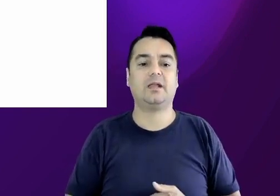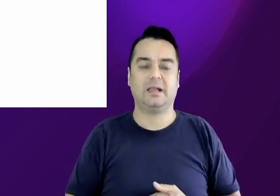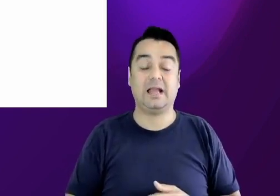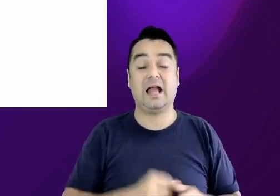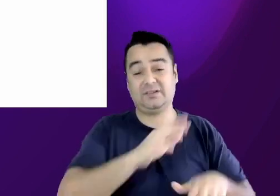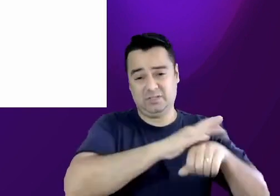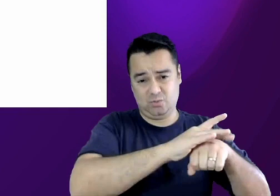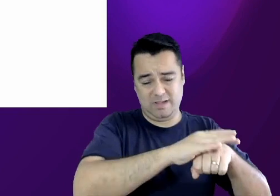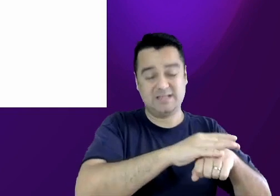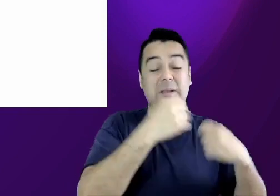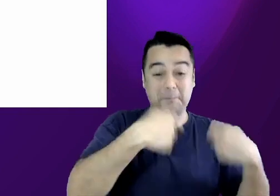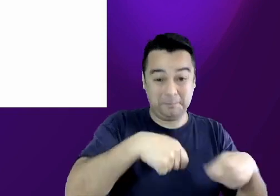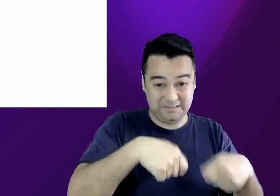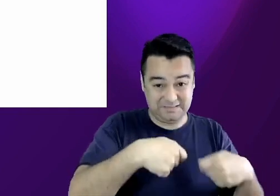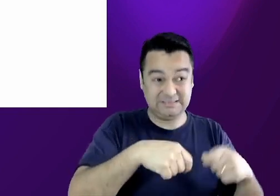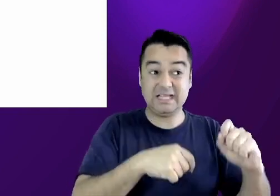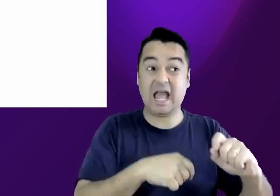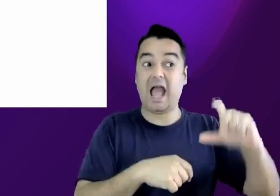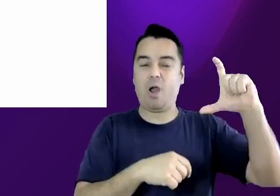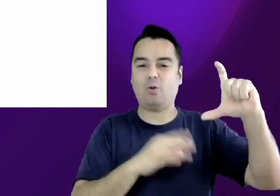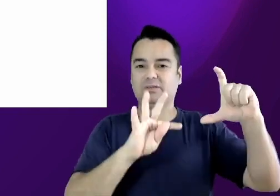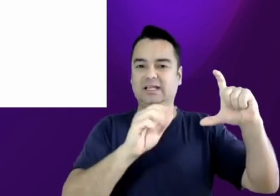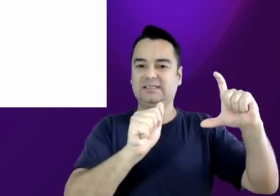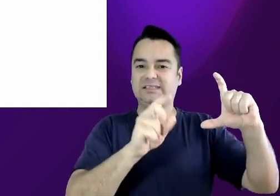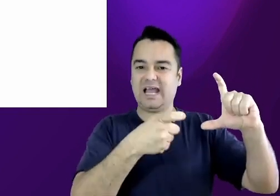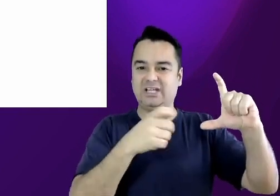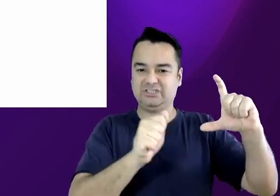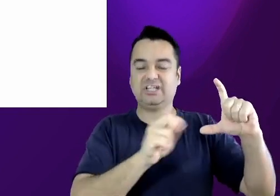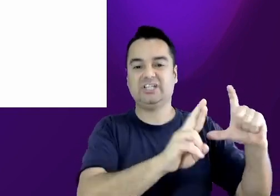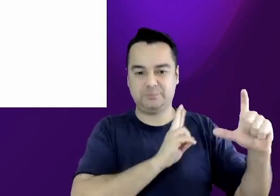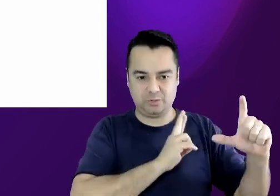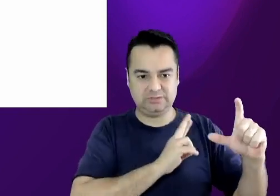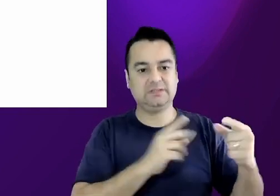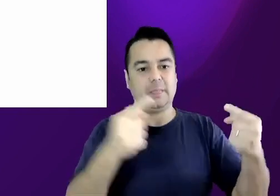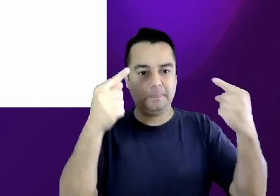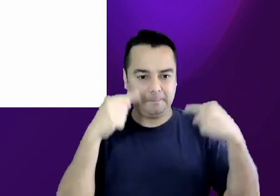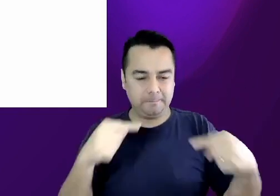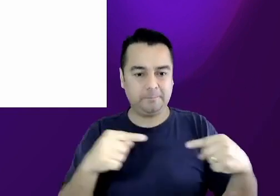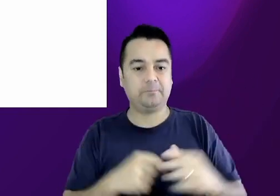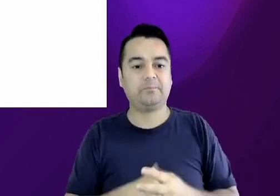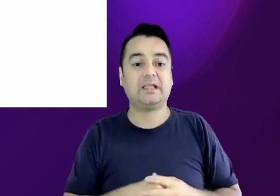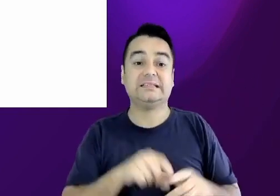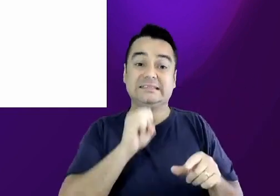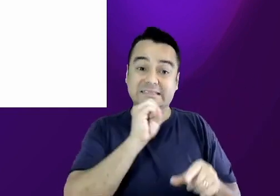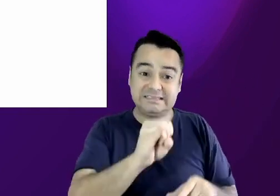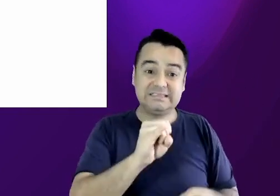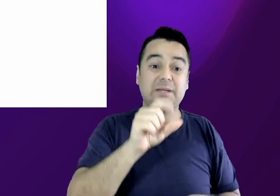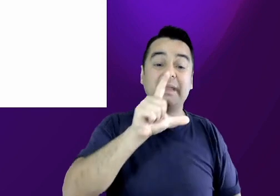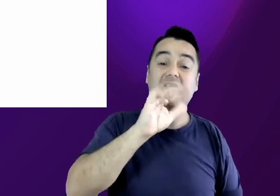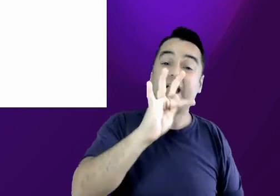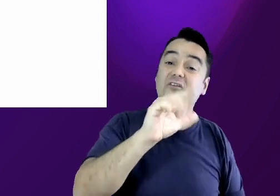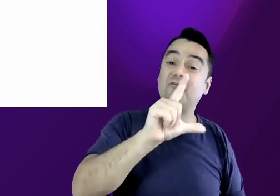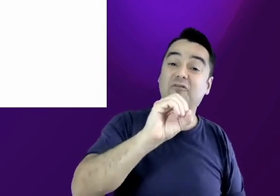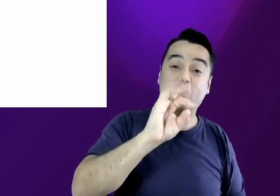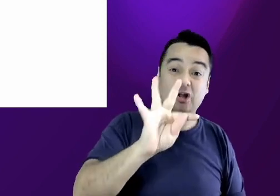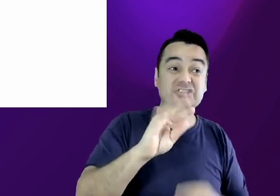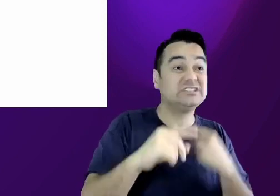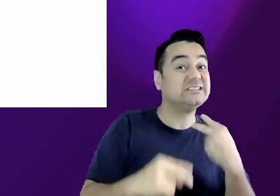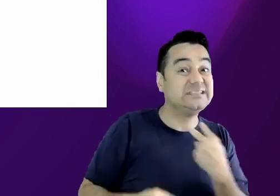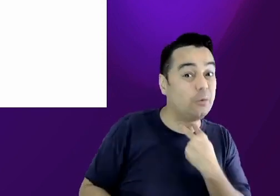gente precisa de alta taxa de resposta, tá? E caso de alguma contraindicação à FLOT. E hoje em